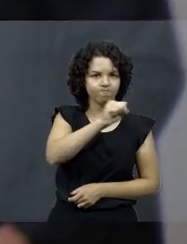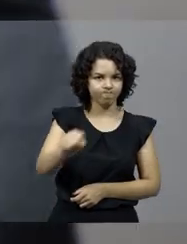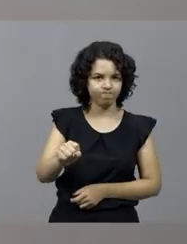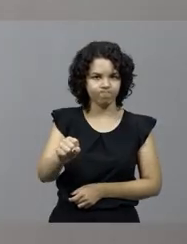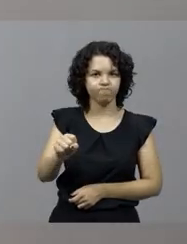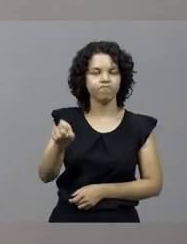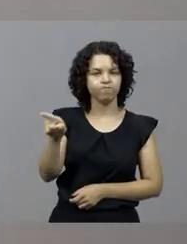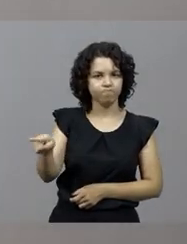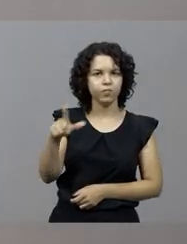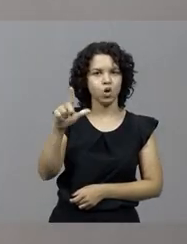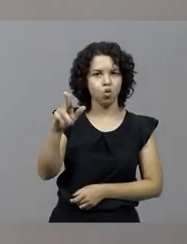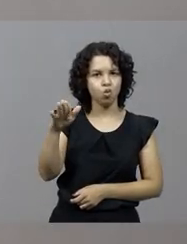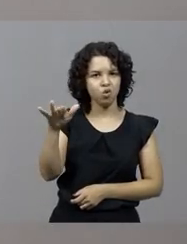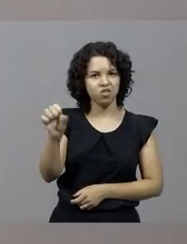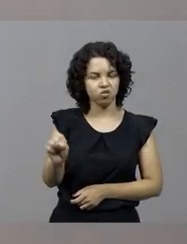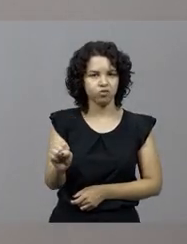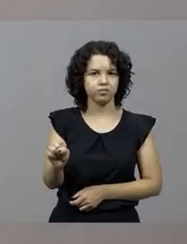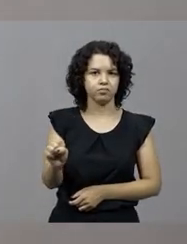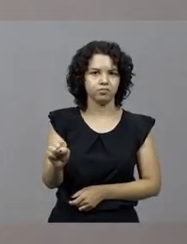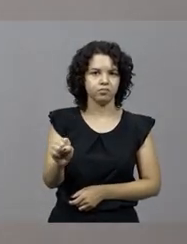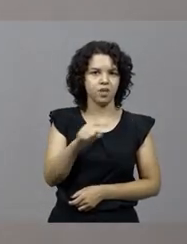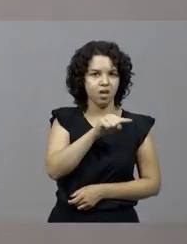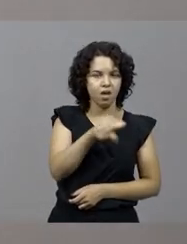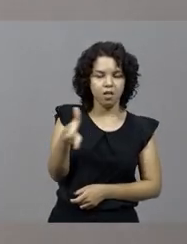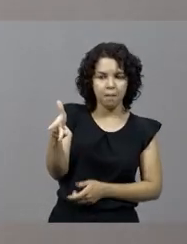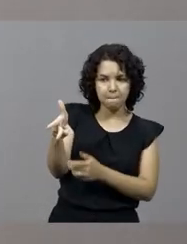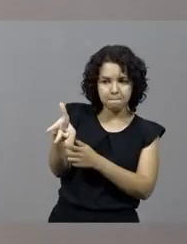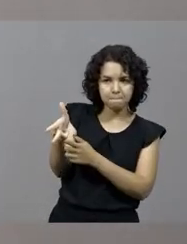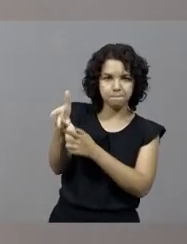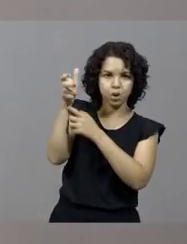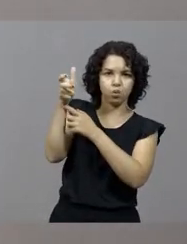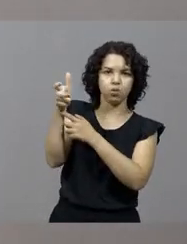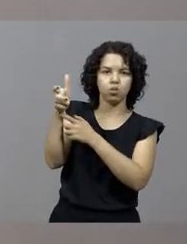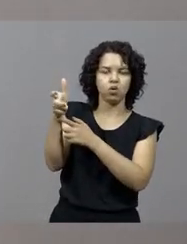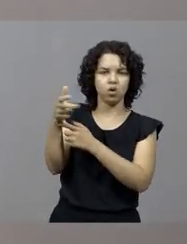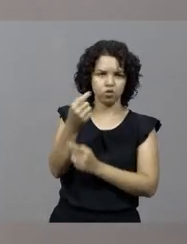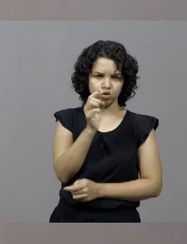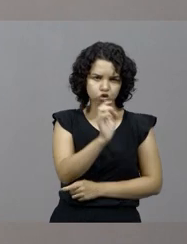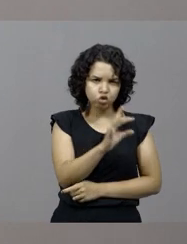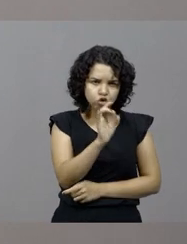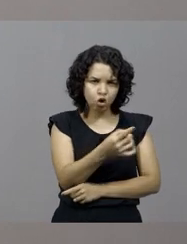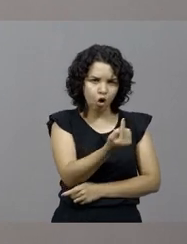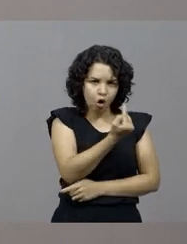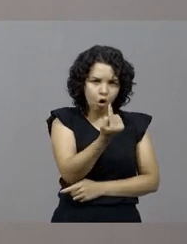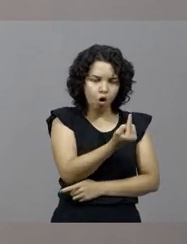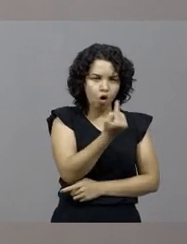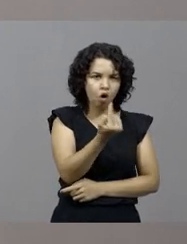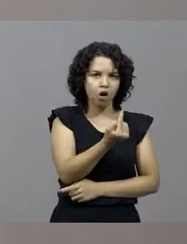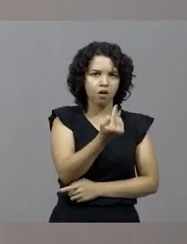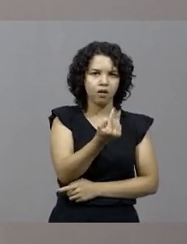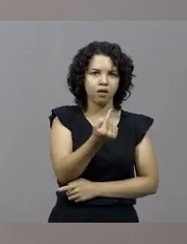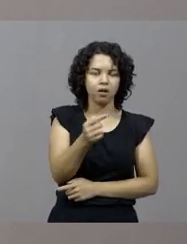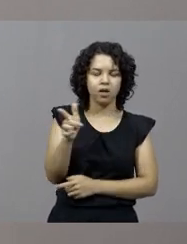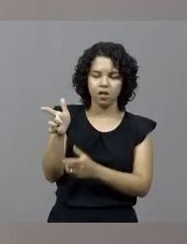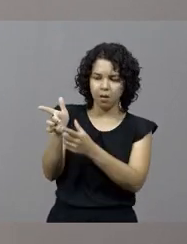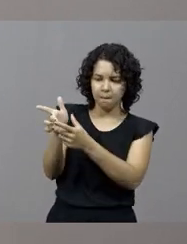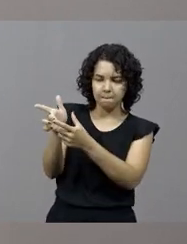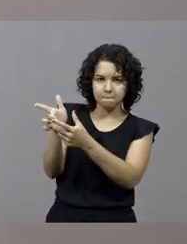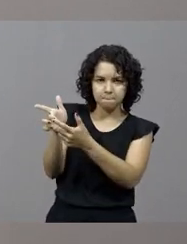Fernando, ele não puxou esse gatilho sozinho. Ele não acionou a tecla do gatilho